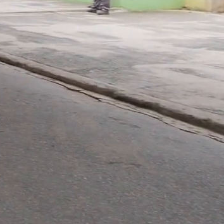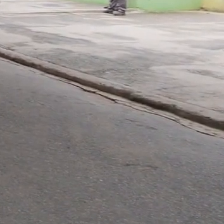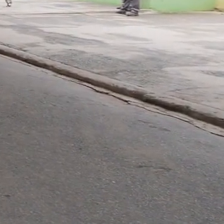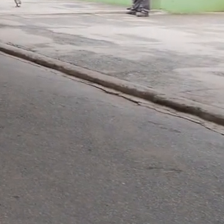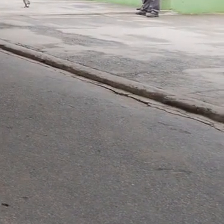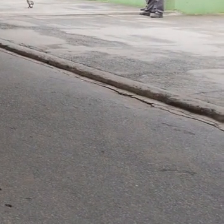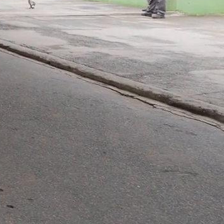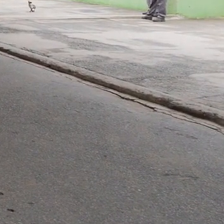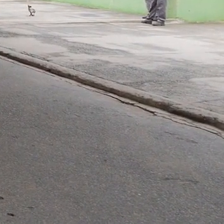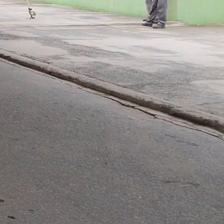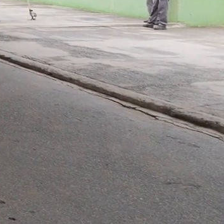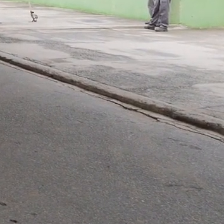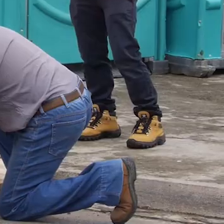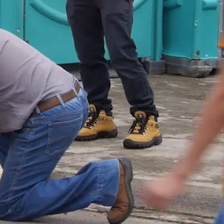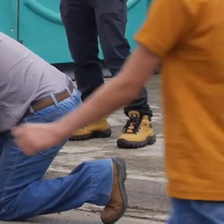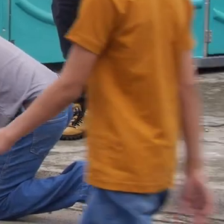Equipe organiza as cadeiras.